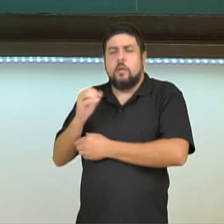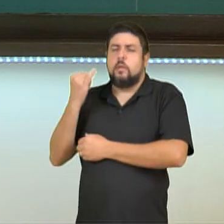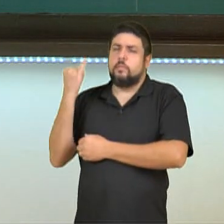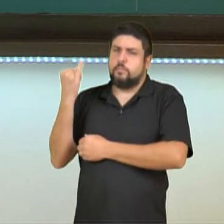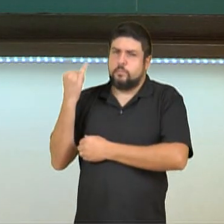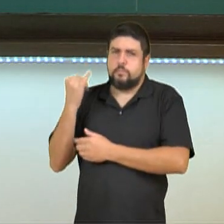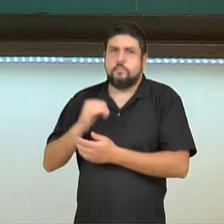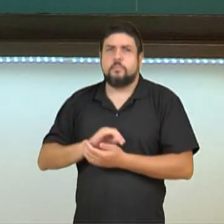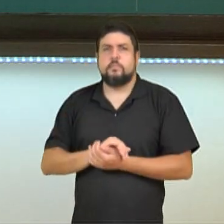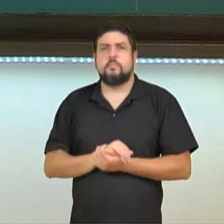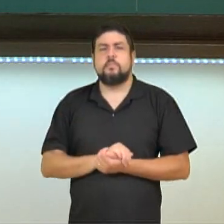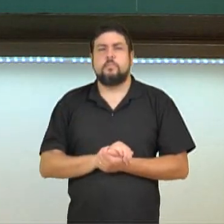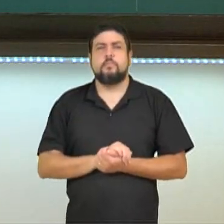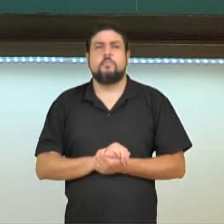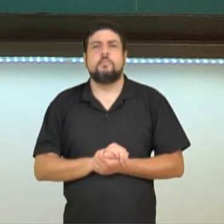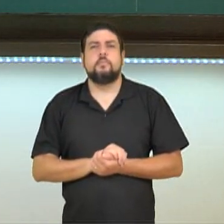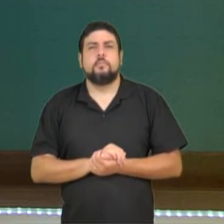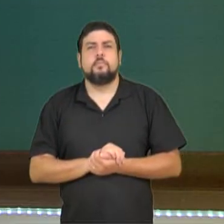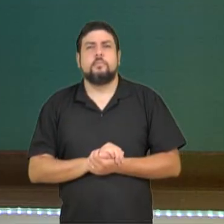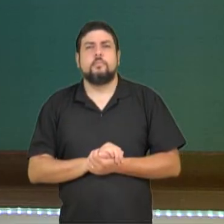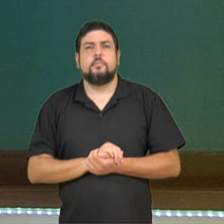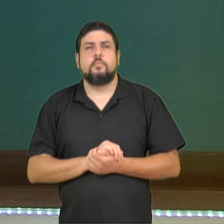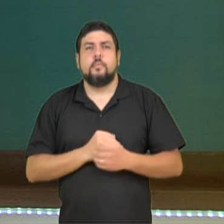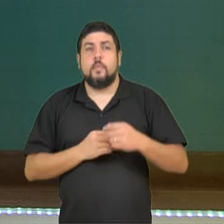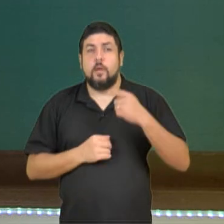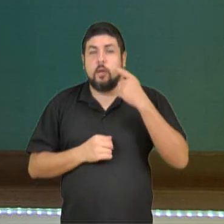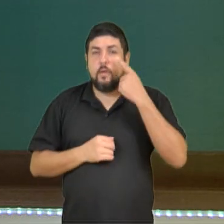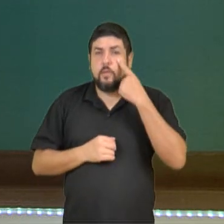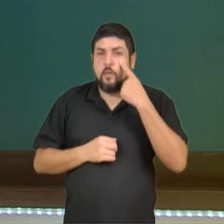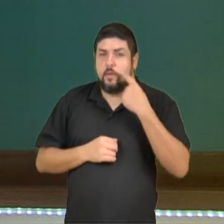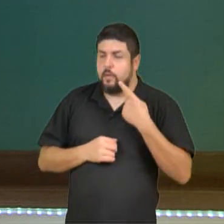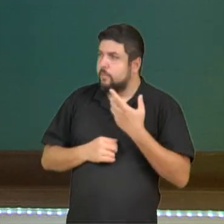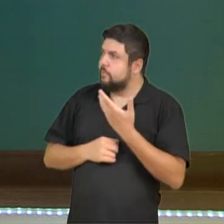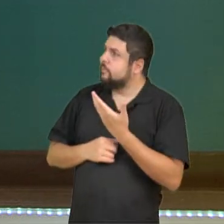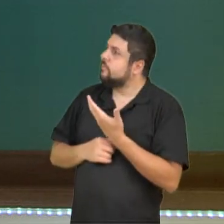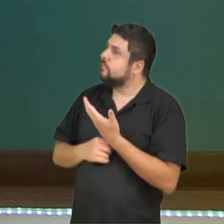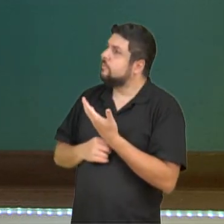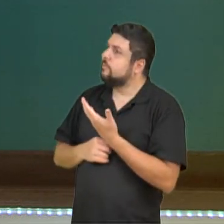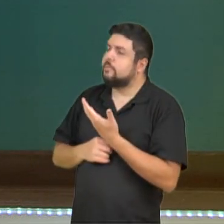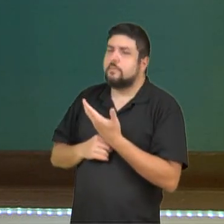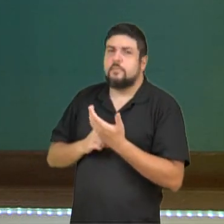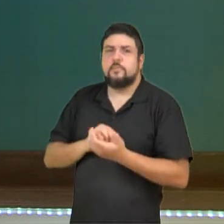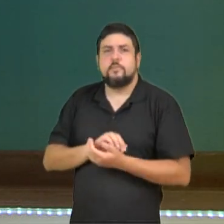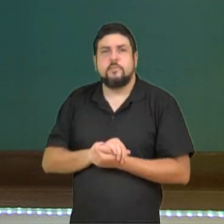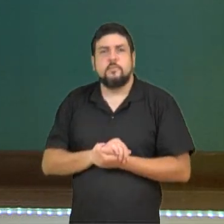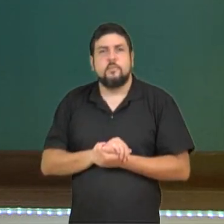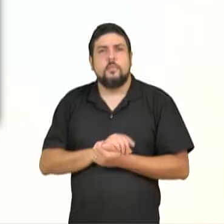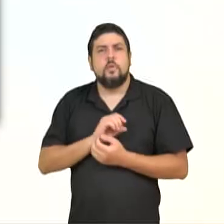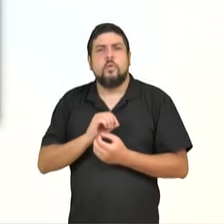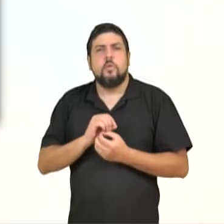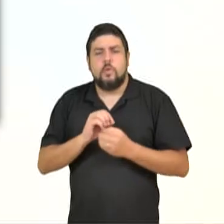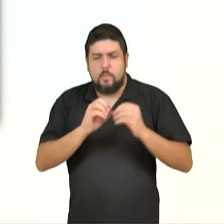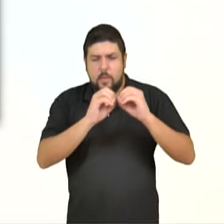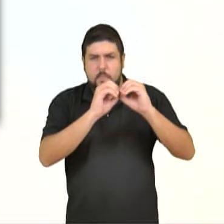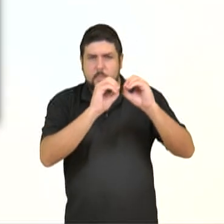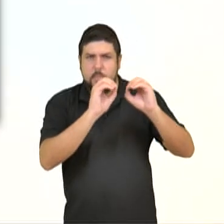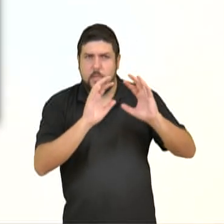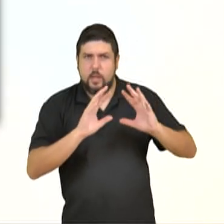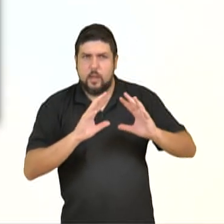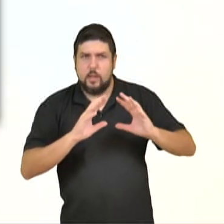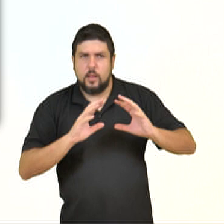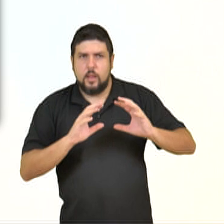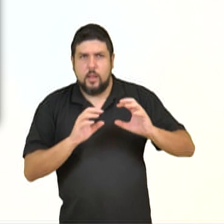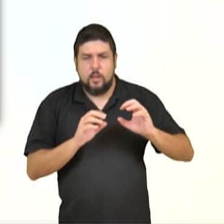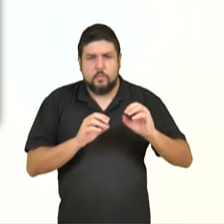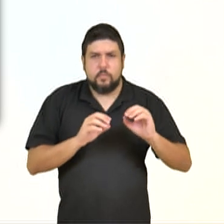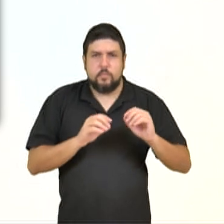importante. E olha só então a respeito da fagocitose, O que é fagocitar bactérias? Olha esse GIF aqui.